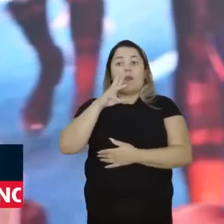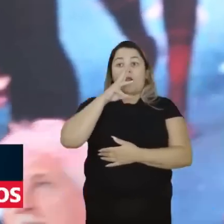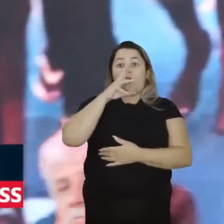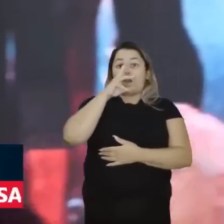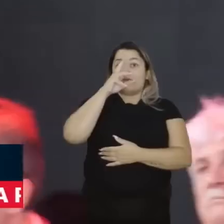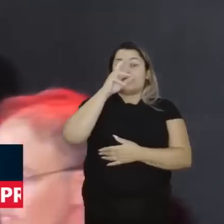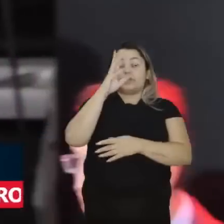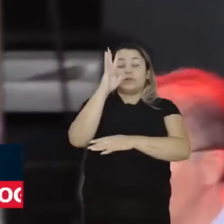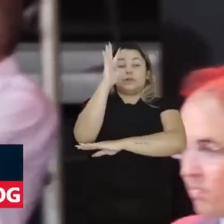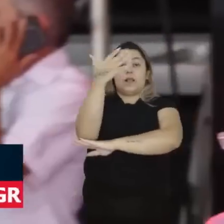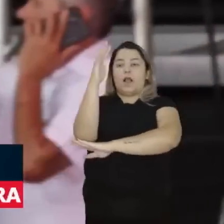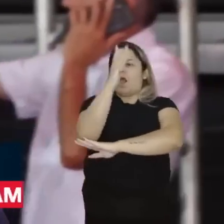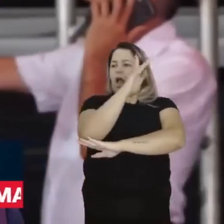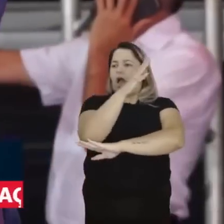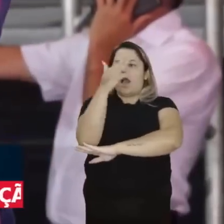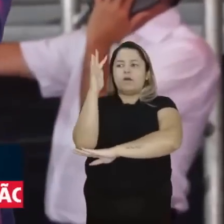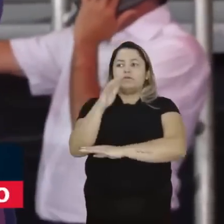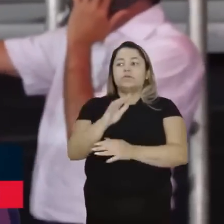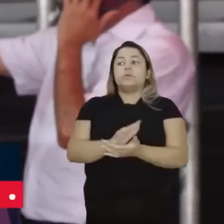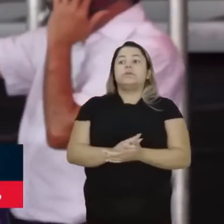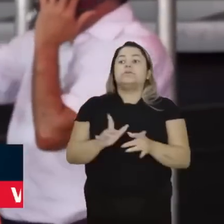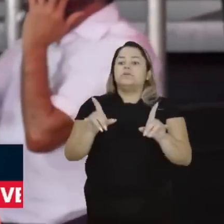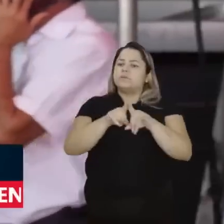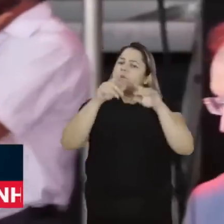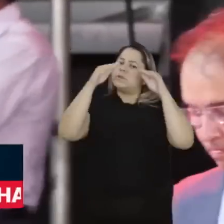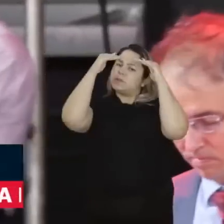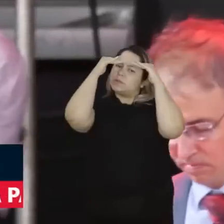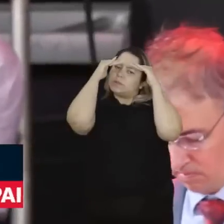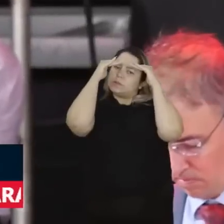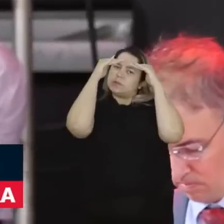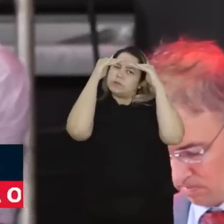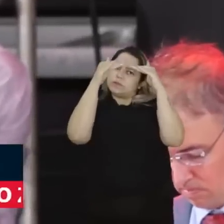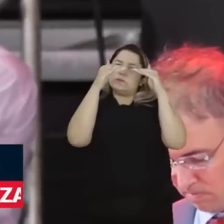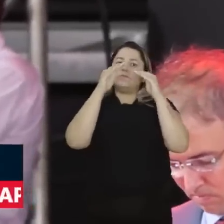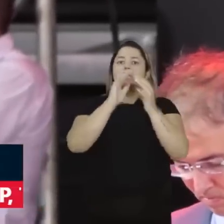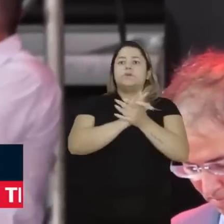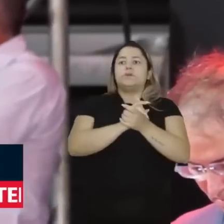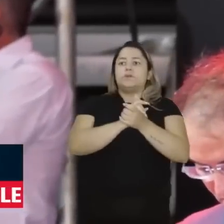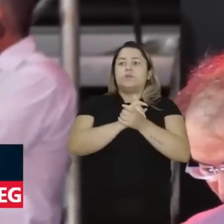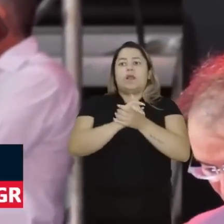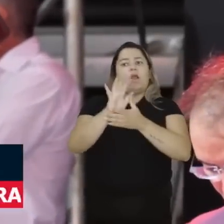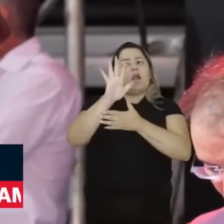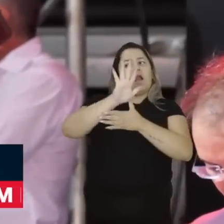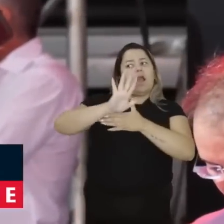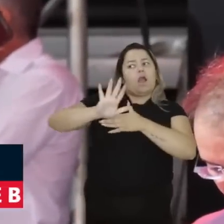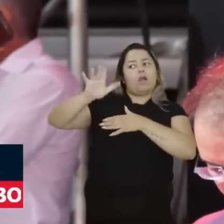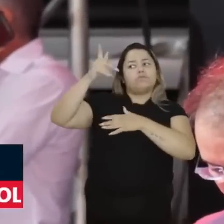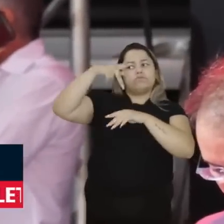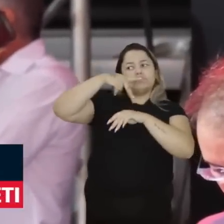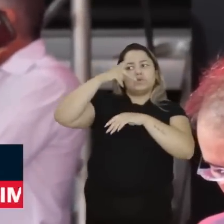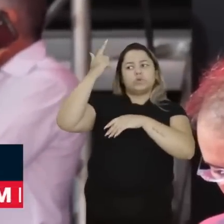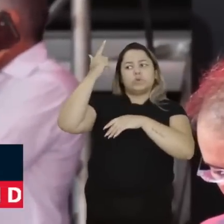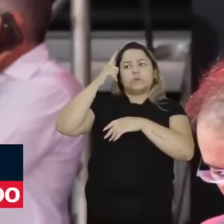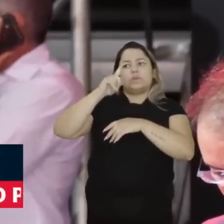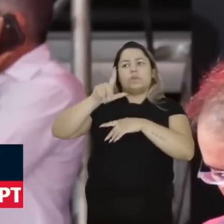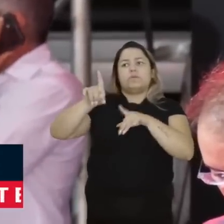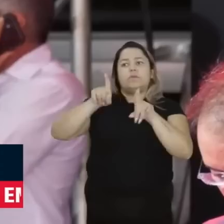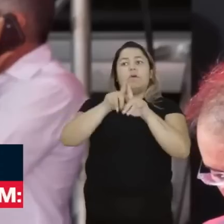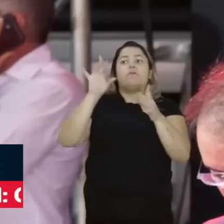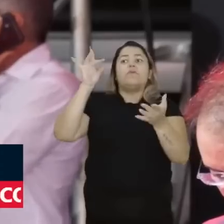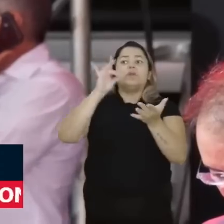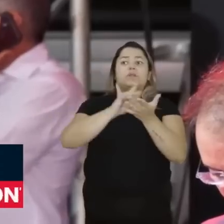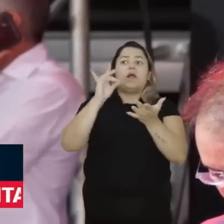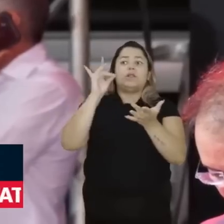florestas. Vocês têm que ser respeitados, inclusive a nível internacional, porque são os